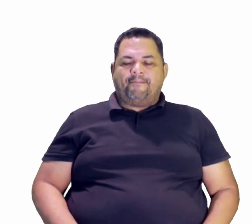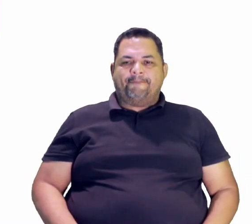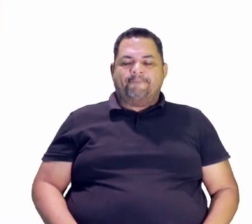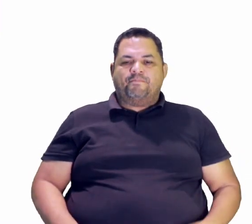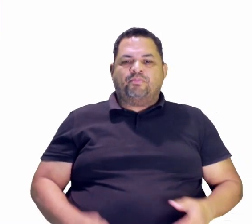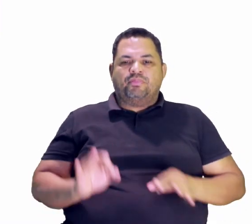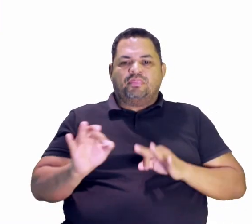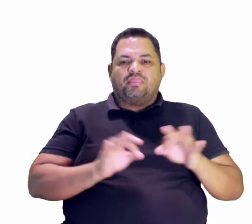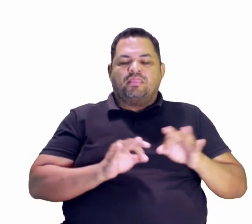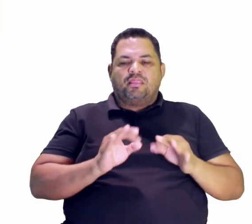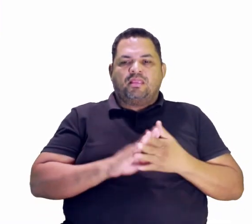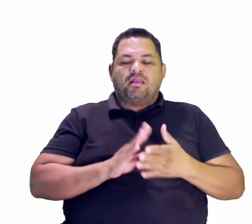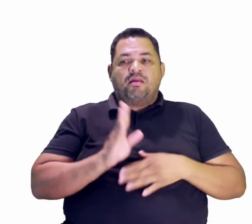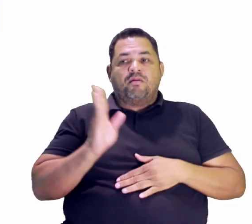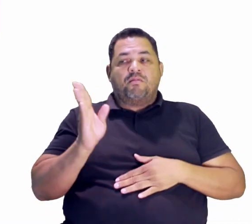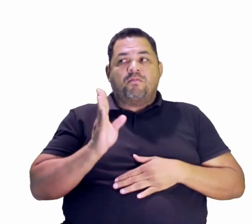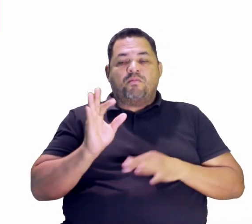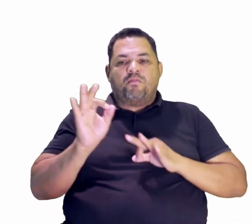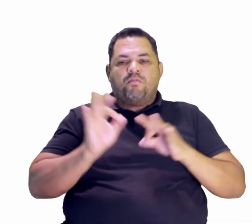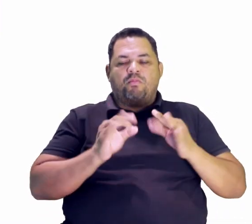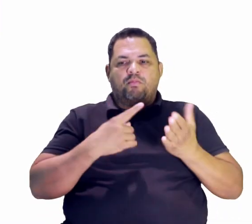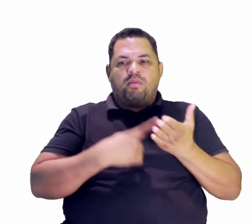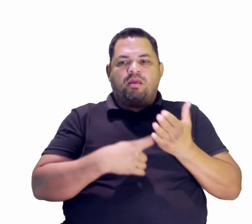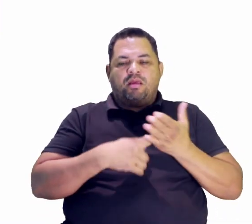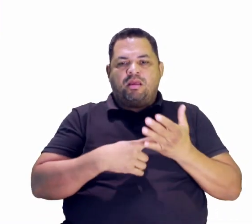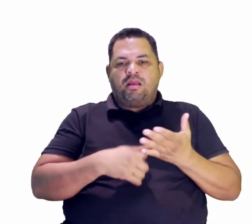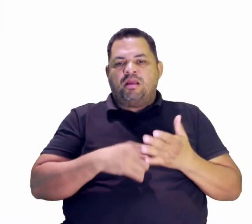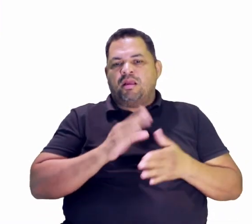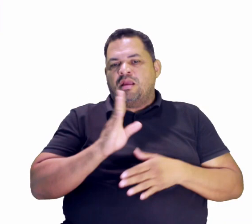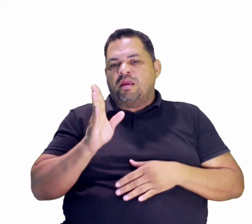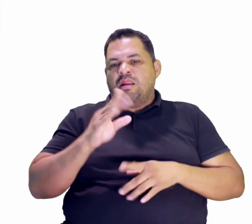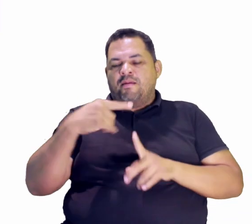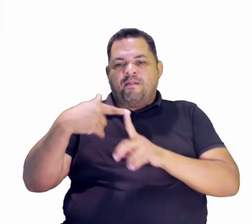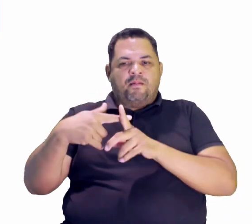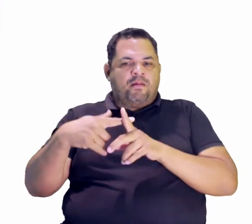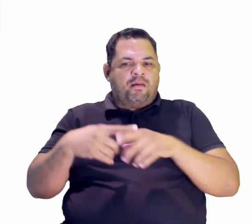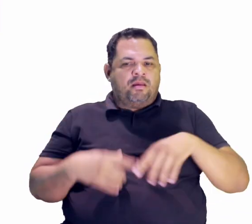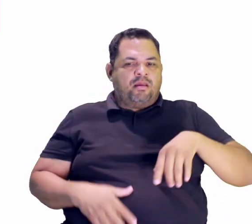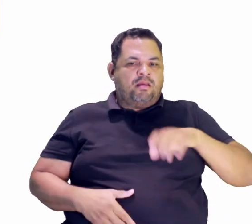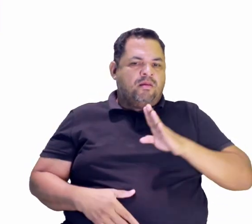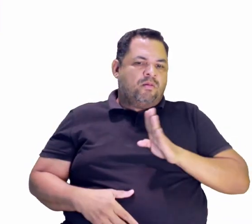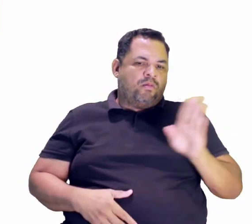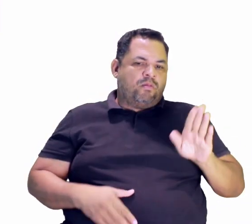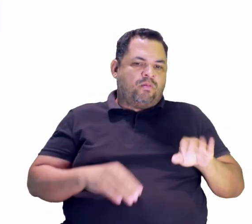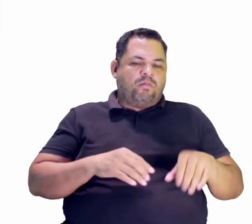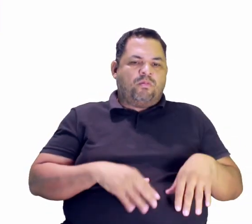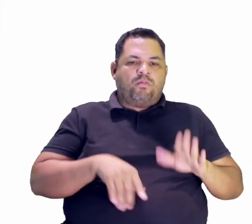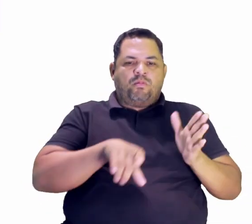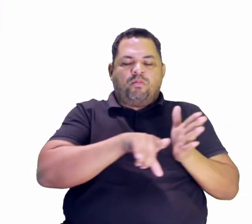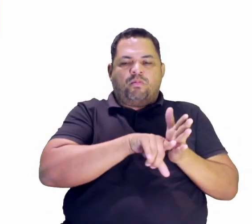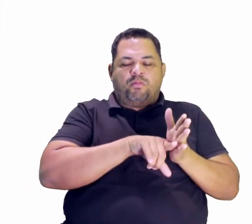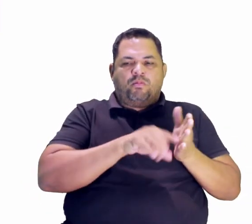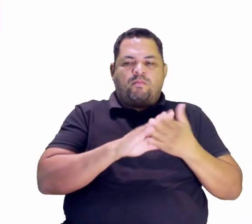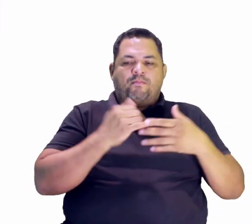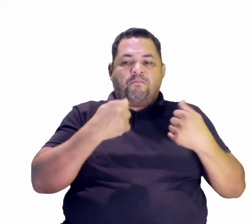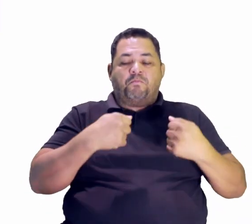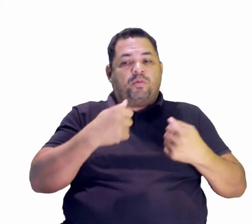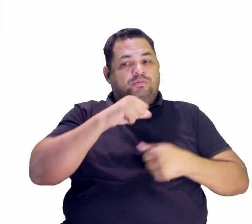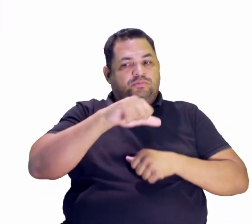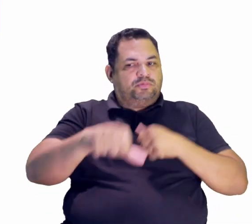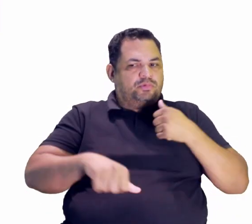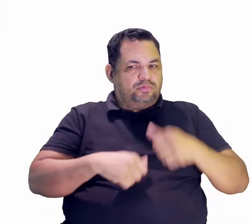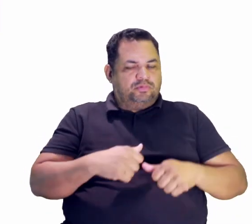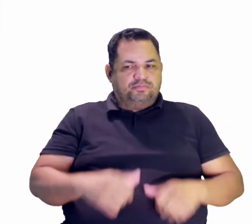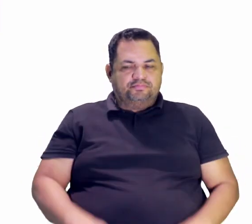que estabelecemos que para a direita é positivo, para a esquerda é negativo. Lembre-se que isso não é fixo. Você pode